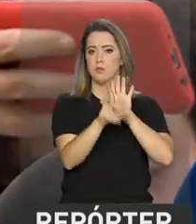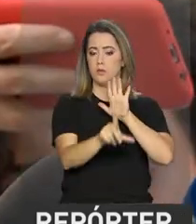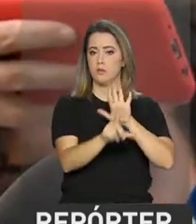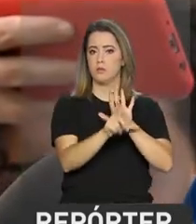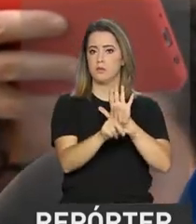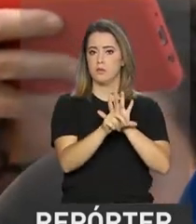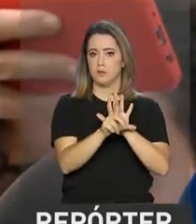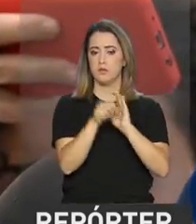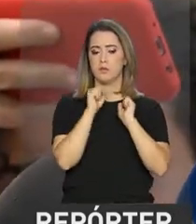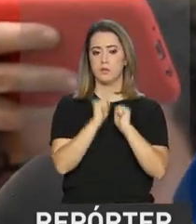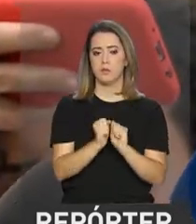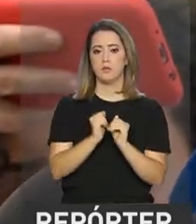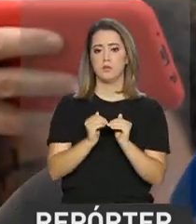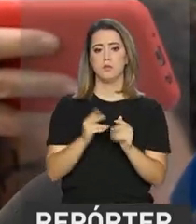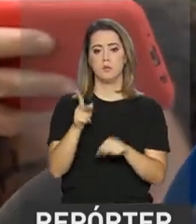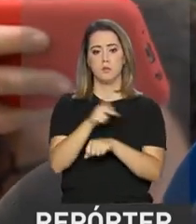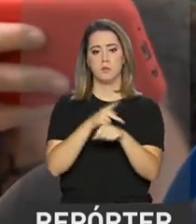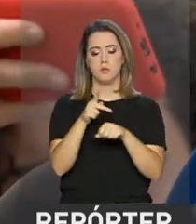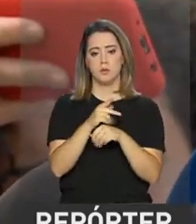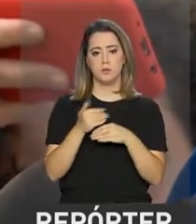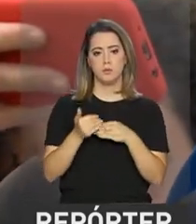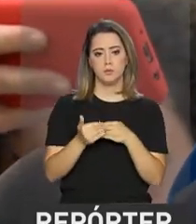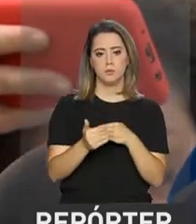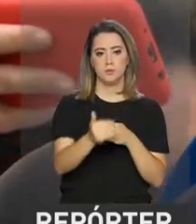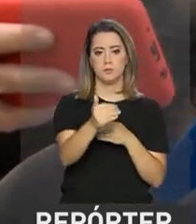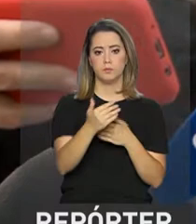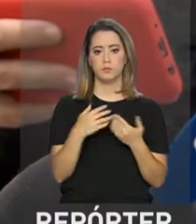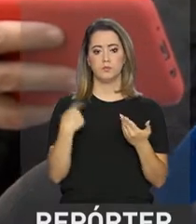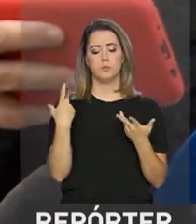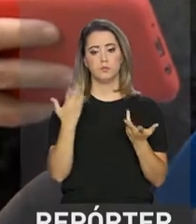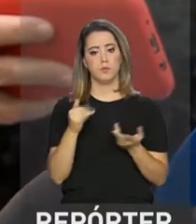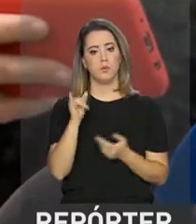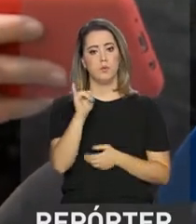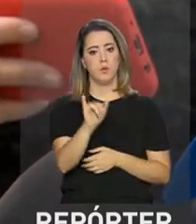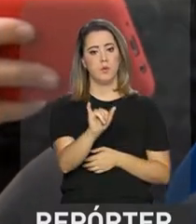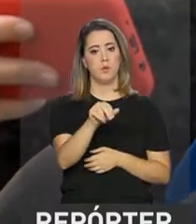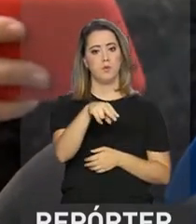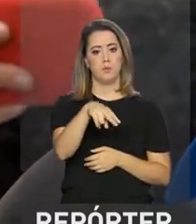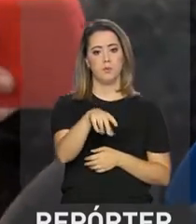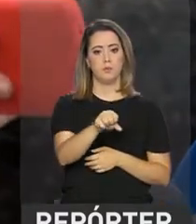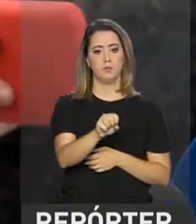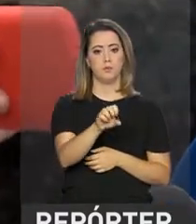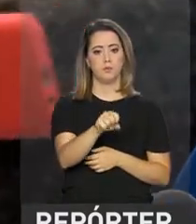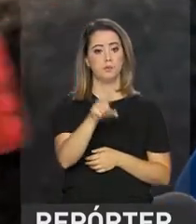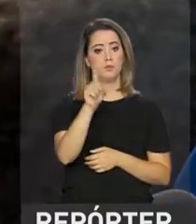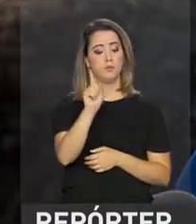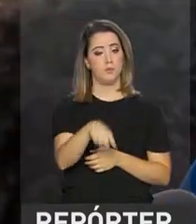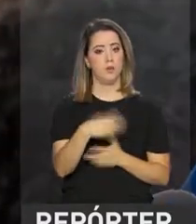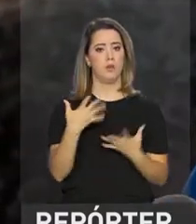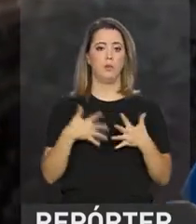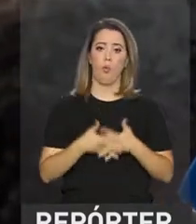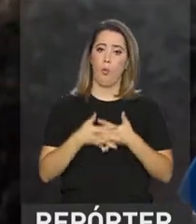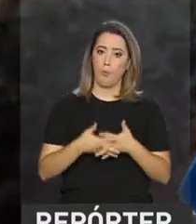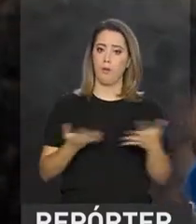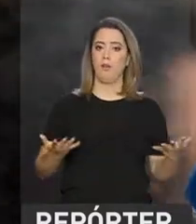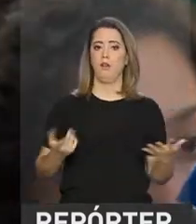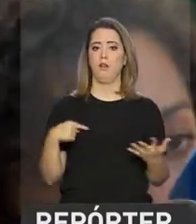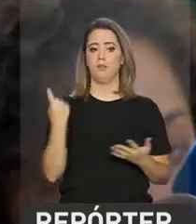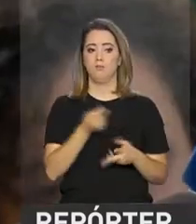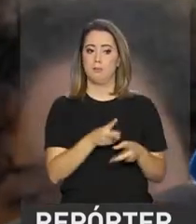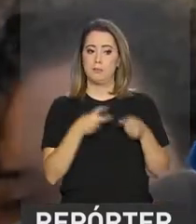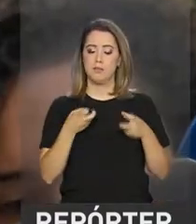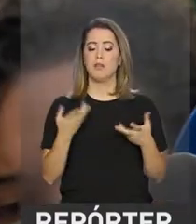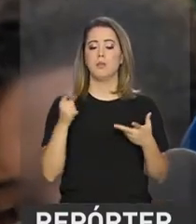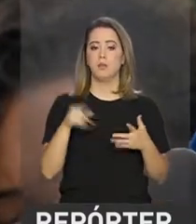possam permitir o país avançar novamente a previdenciária ea gente sabe que isso é uma coisa complexa difícil nem todos percebem